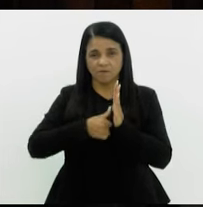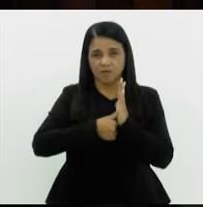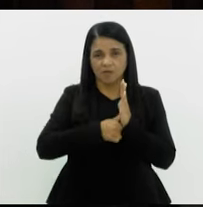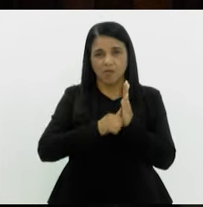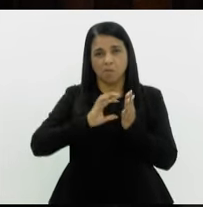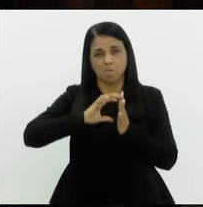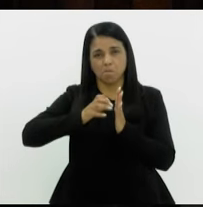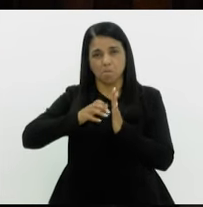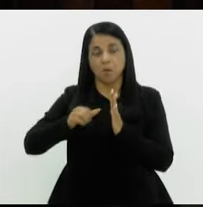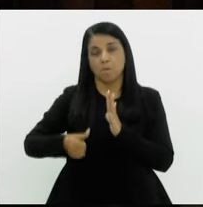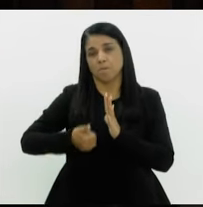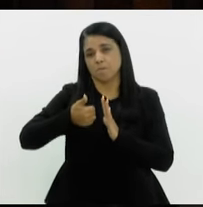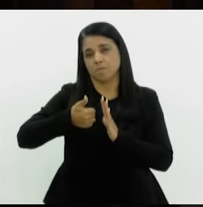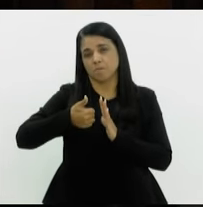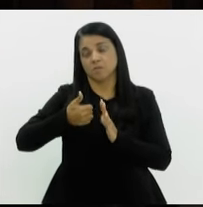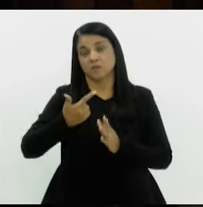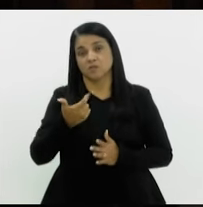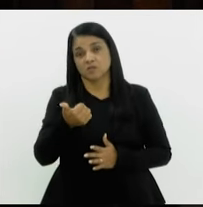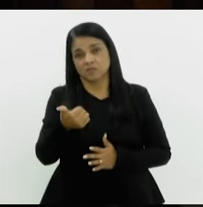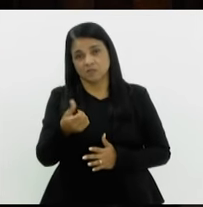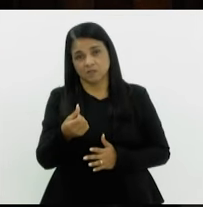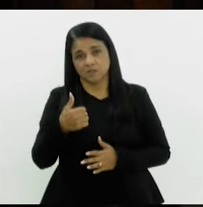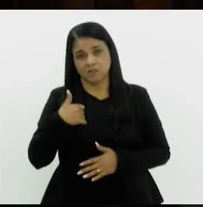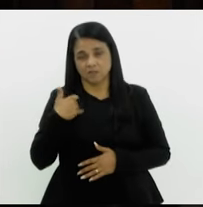político com 16 anos, há 28 anos atrás.